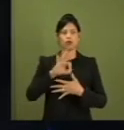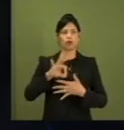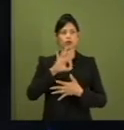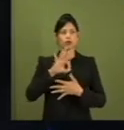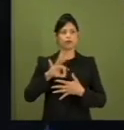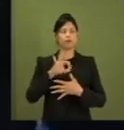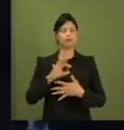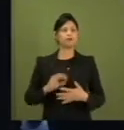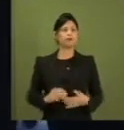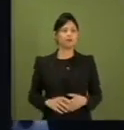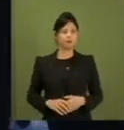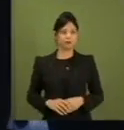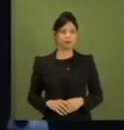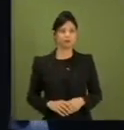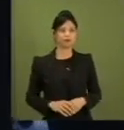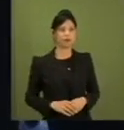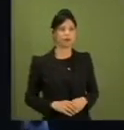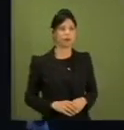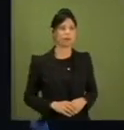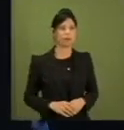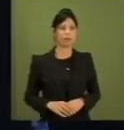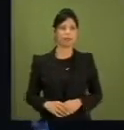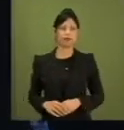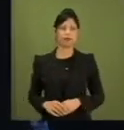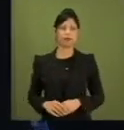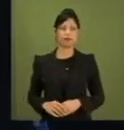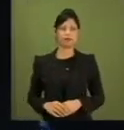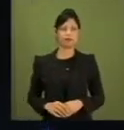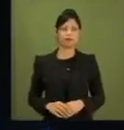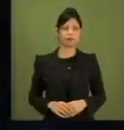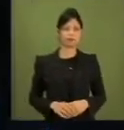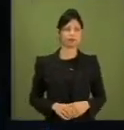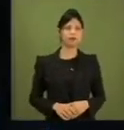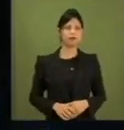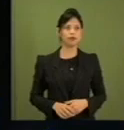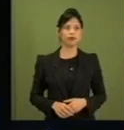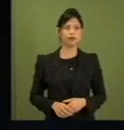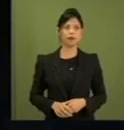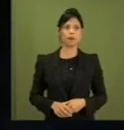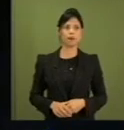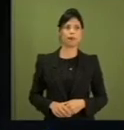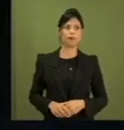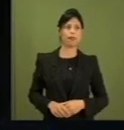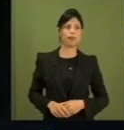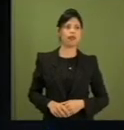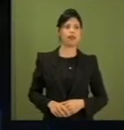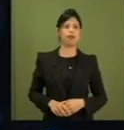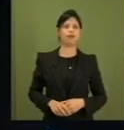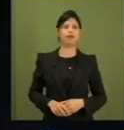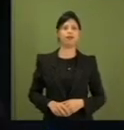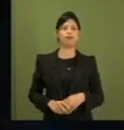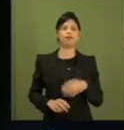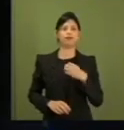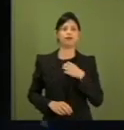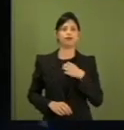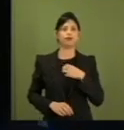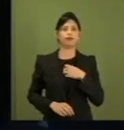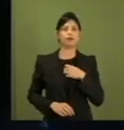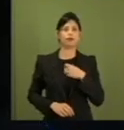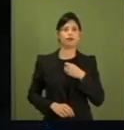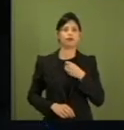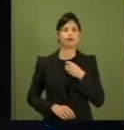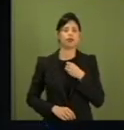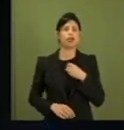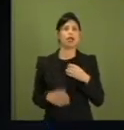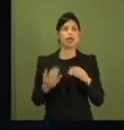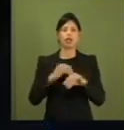que esta semana eu tive contato com o ministro Luiz Marinho, do Trabalho. Foi uma